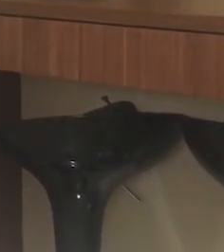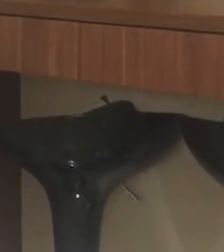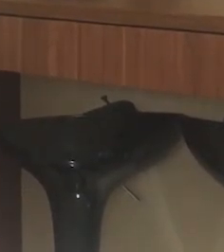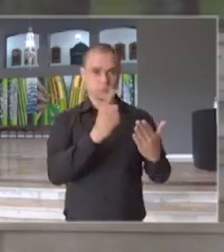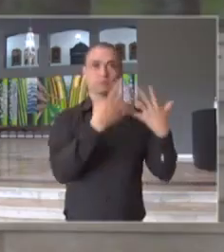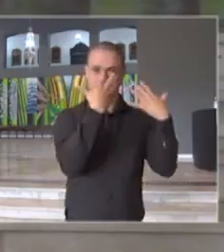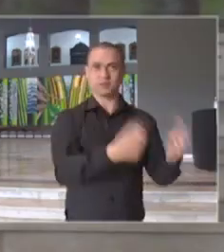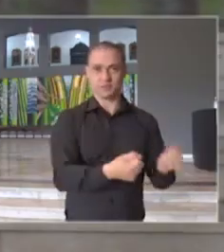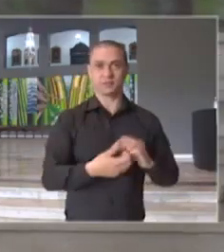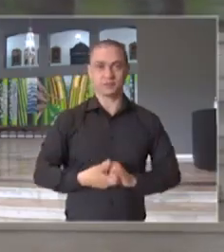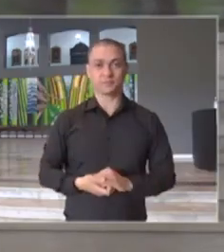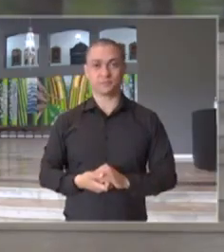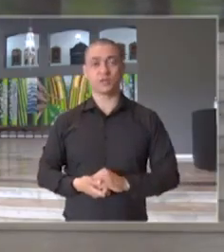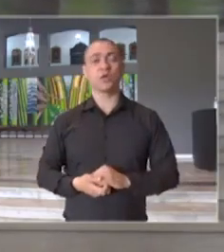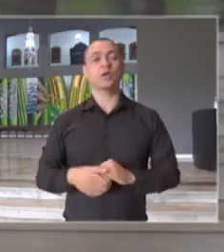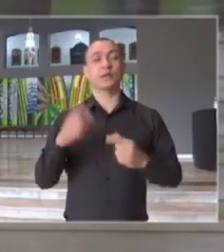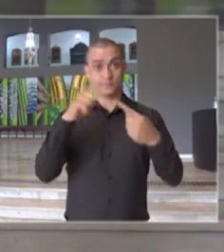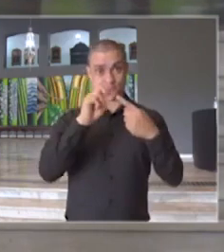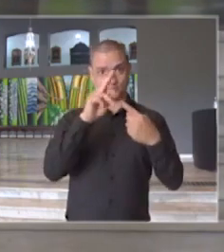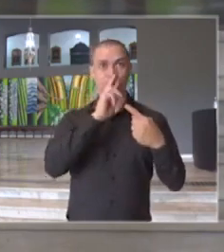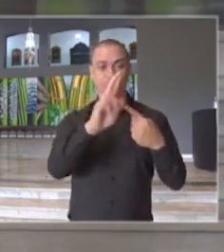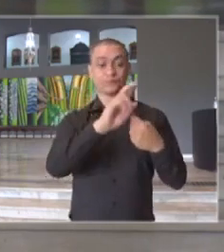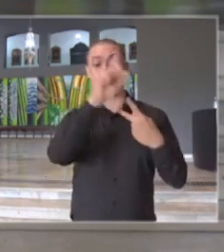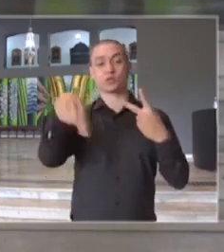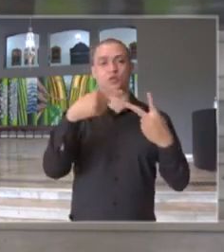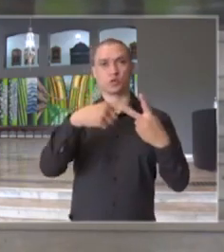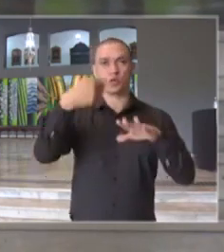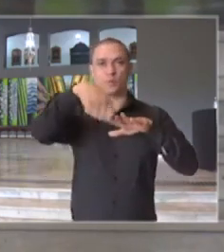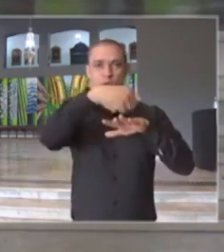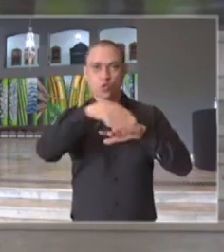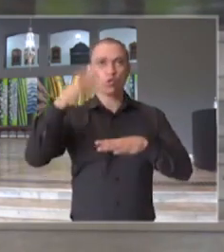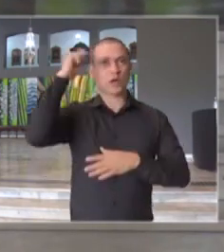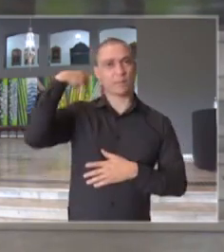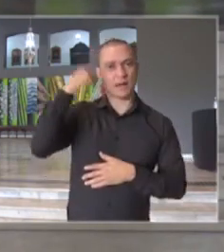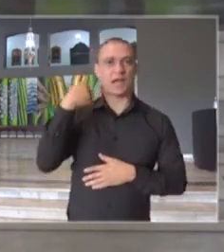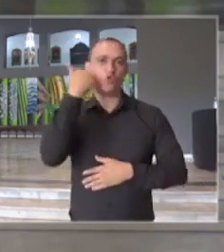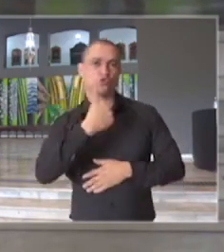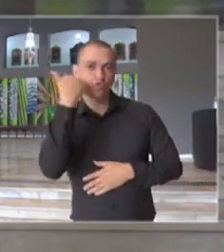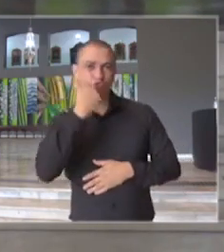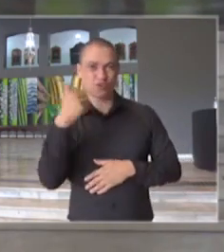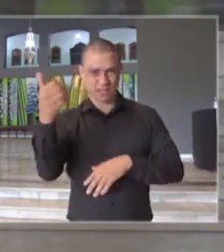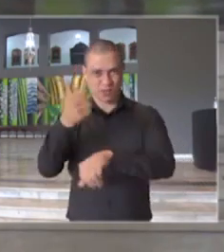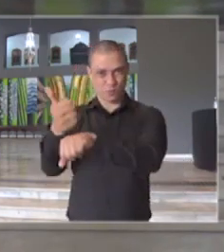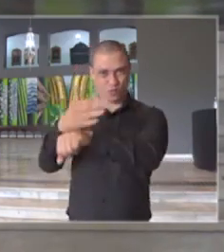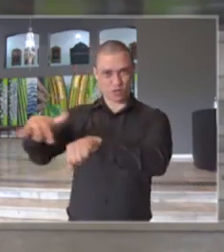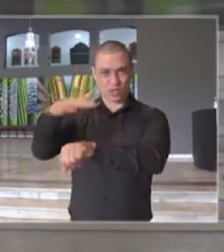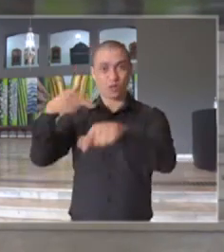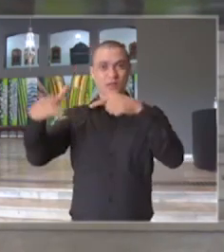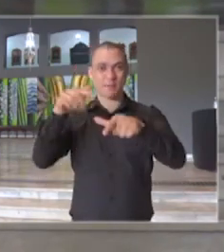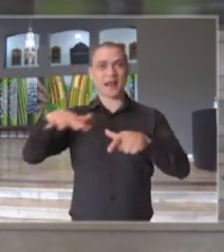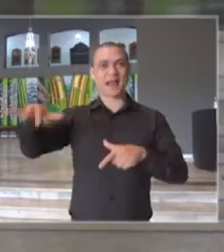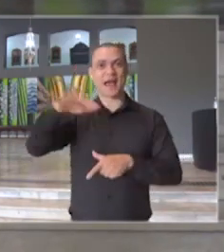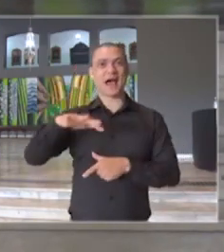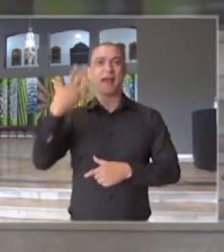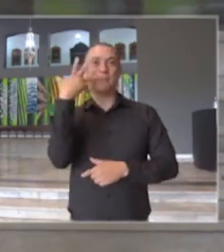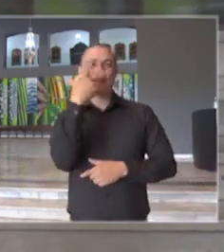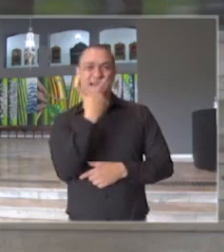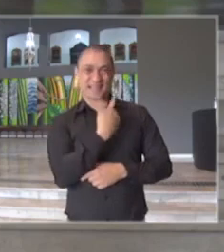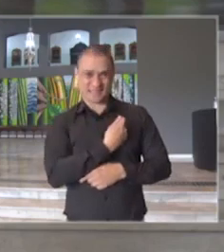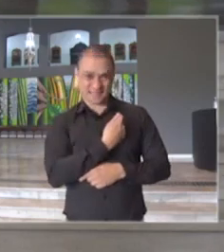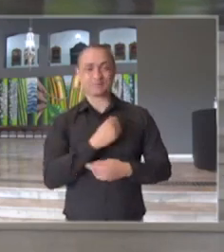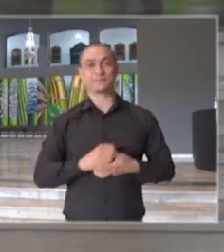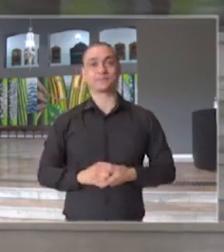o seguinte. Em relação a manicures, cabeleireiros, barbeiros e os profissionais que atuam no setor de beleza,